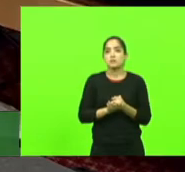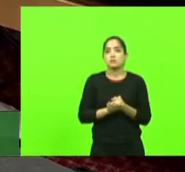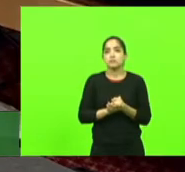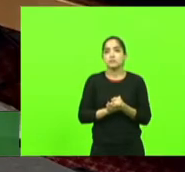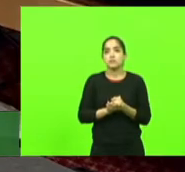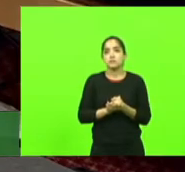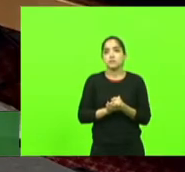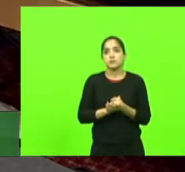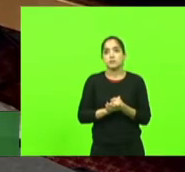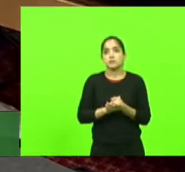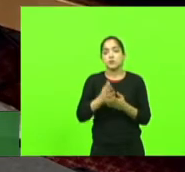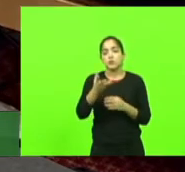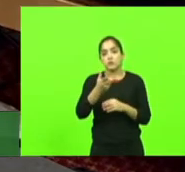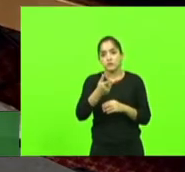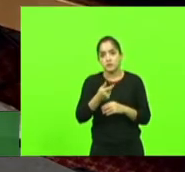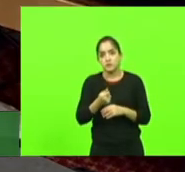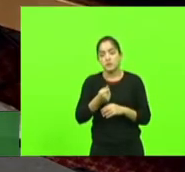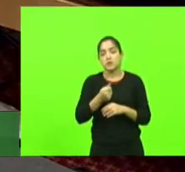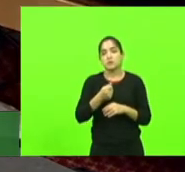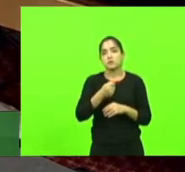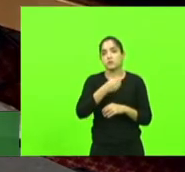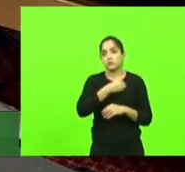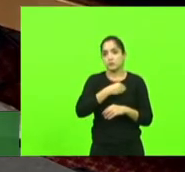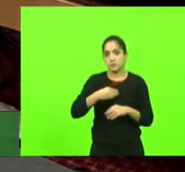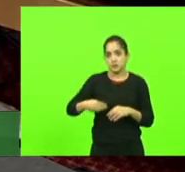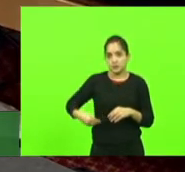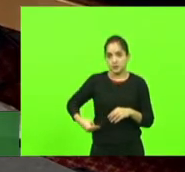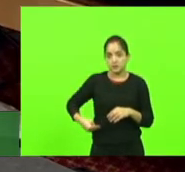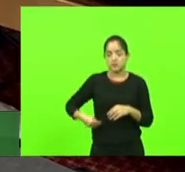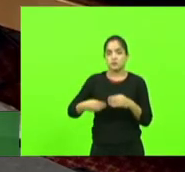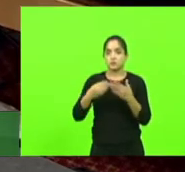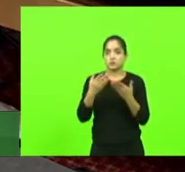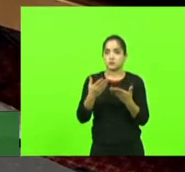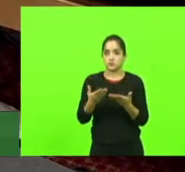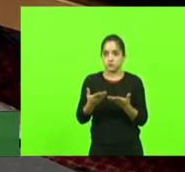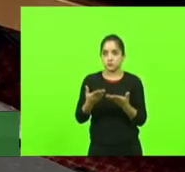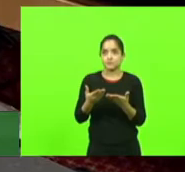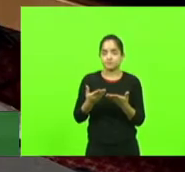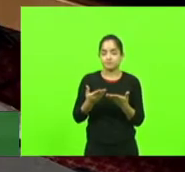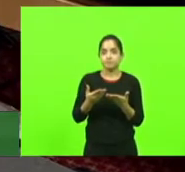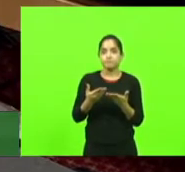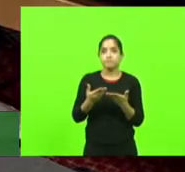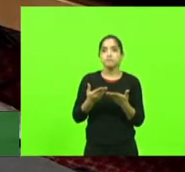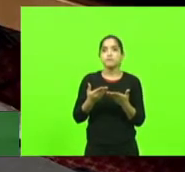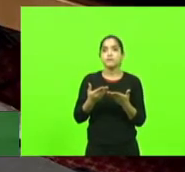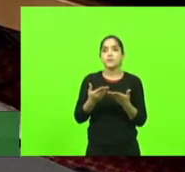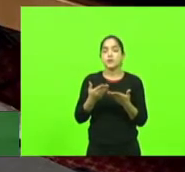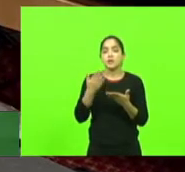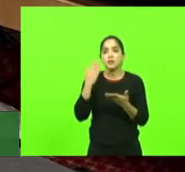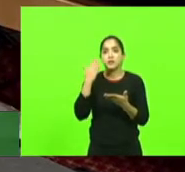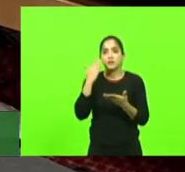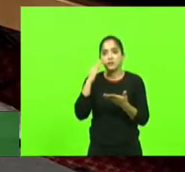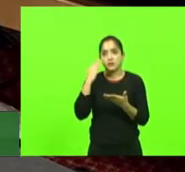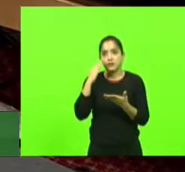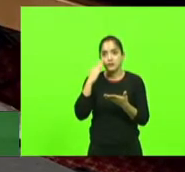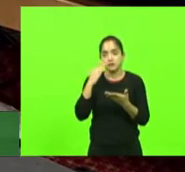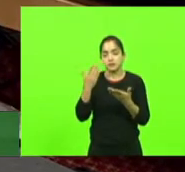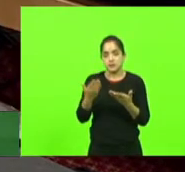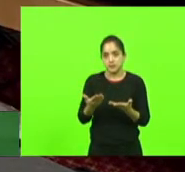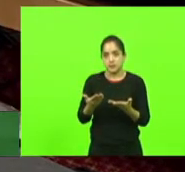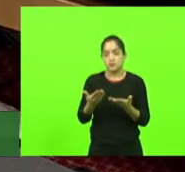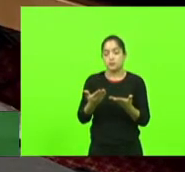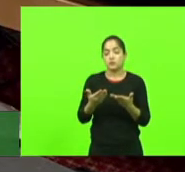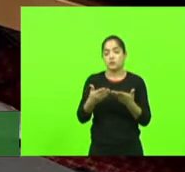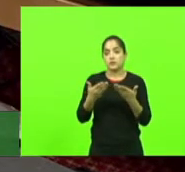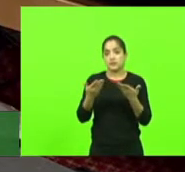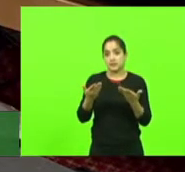do ministro Tarcísio, que acabou sendo convencido a entender que